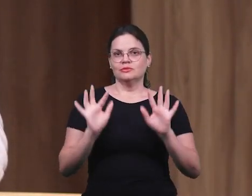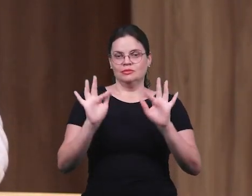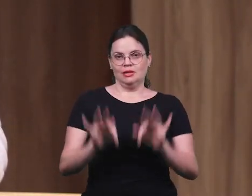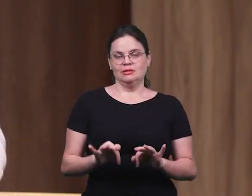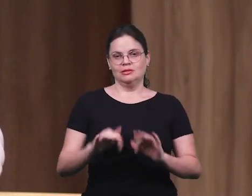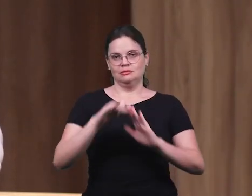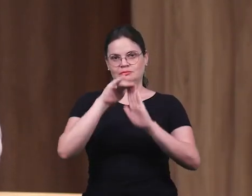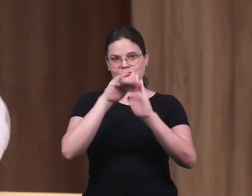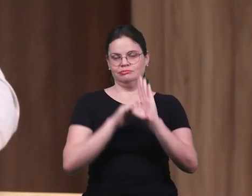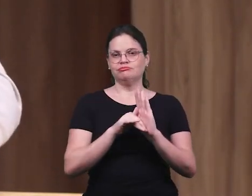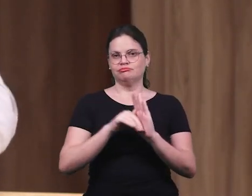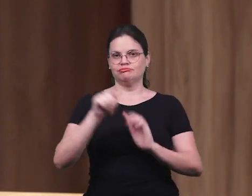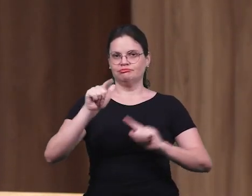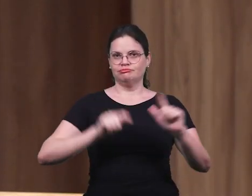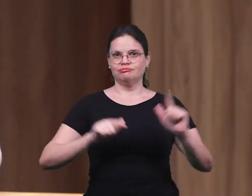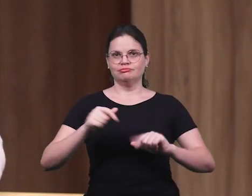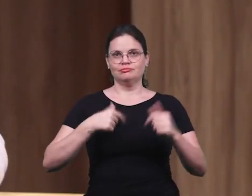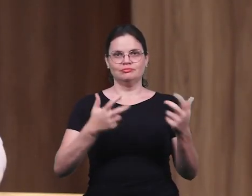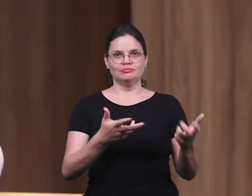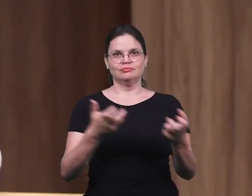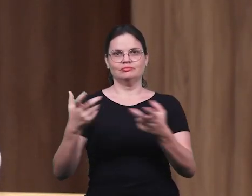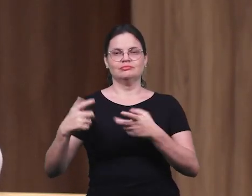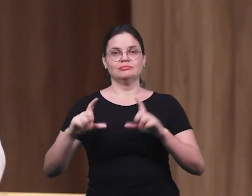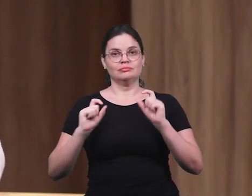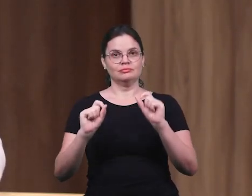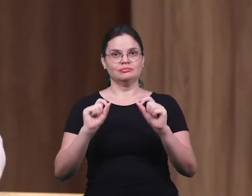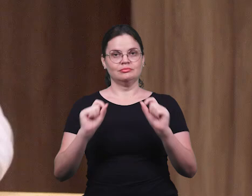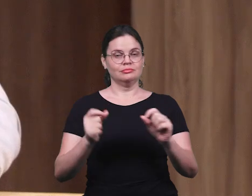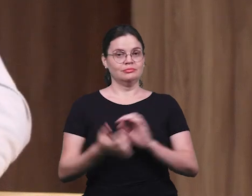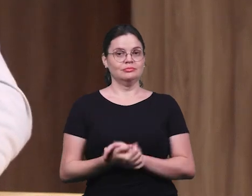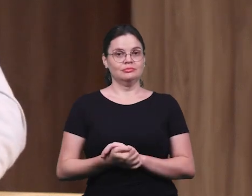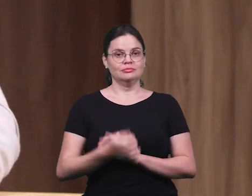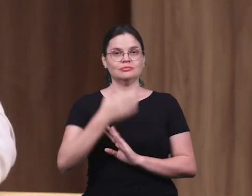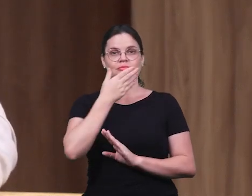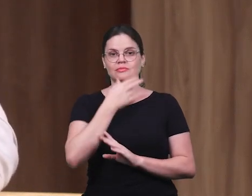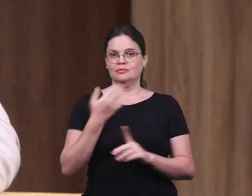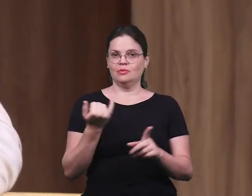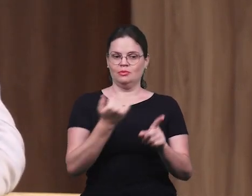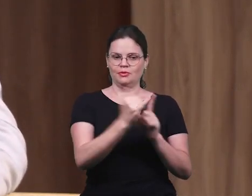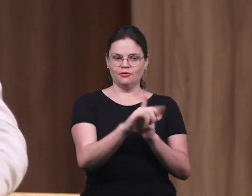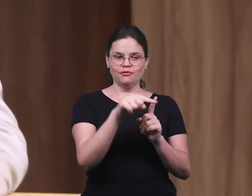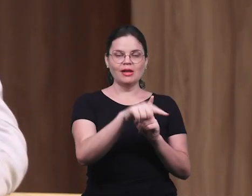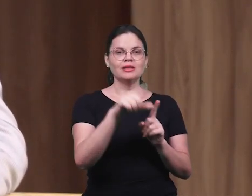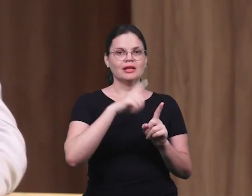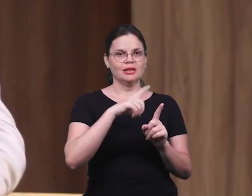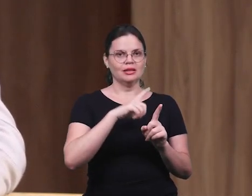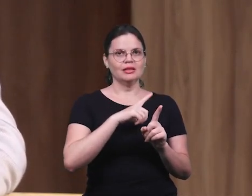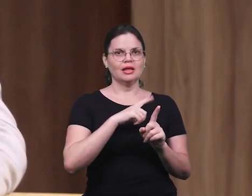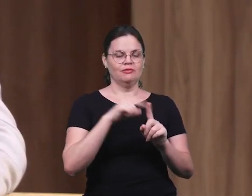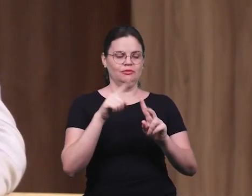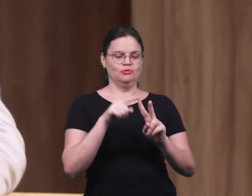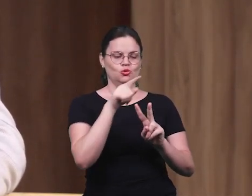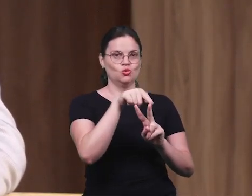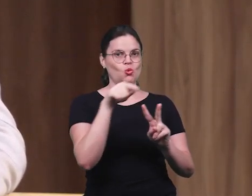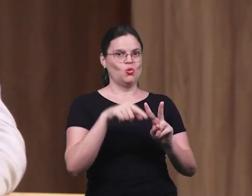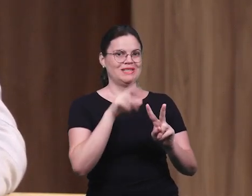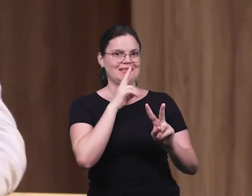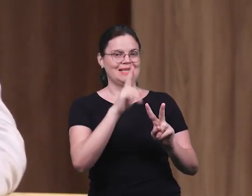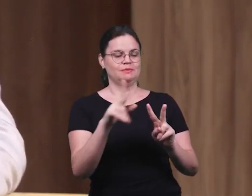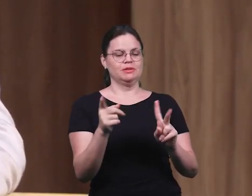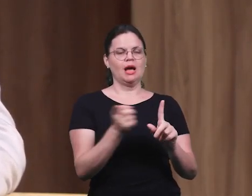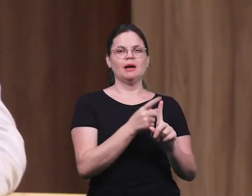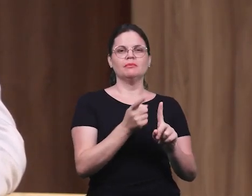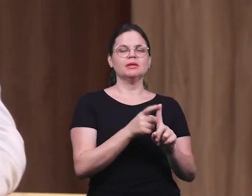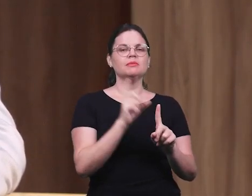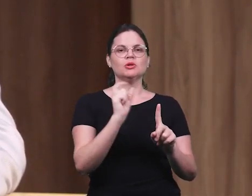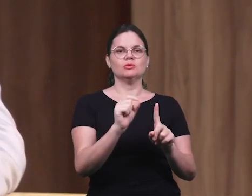programa. E observem que o profeta, o homem de Deus, deu duas respostas. Deu duas respostas. A